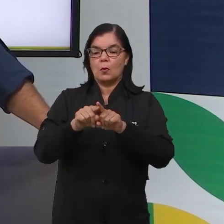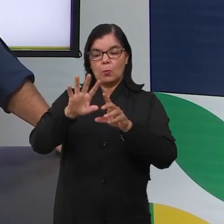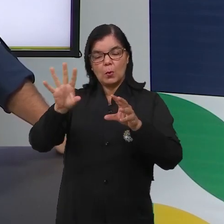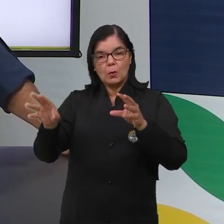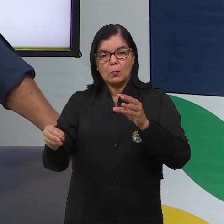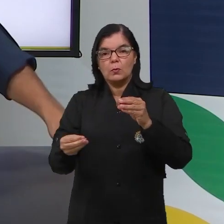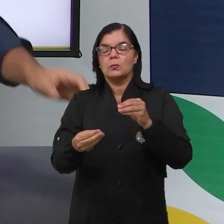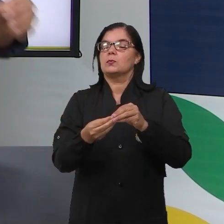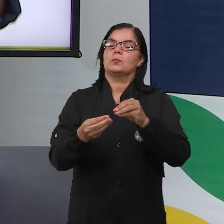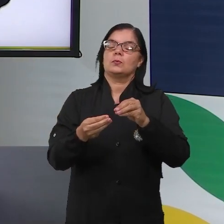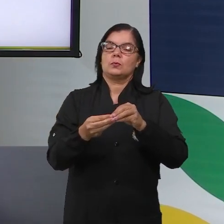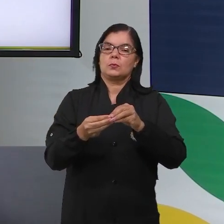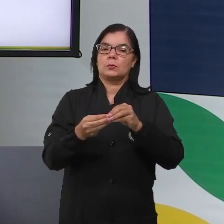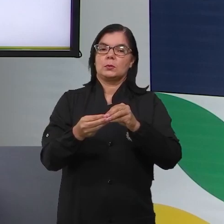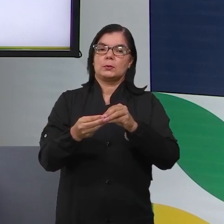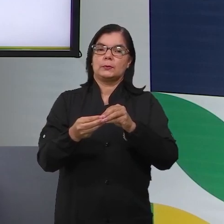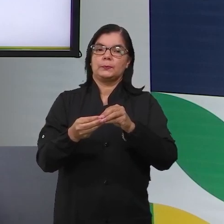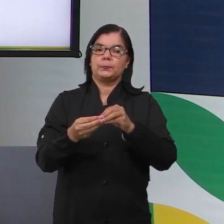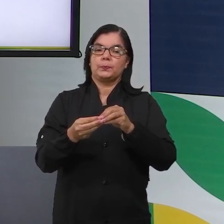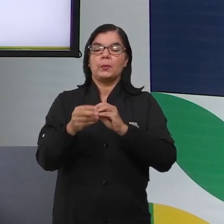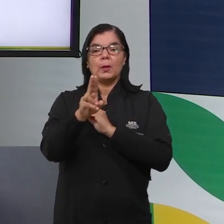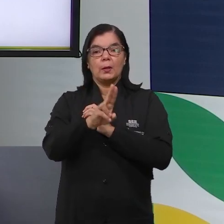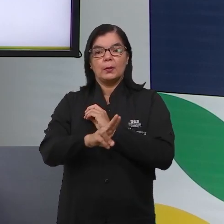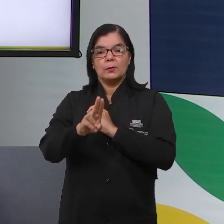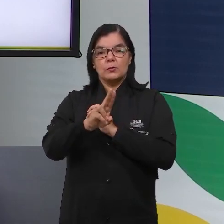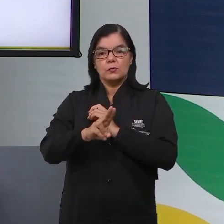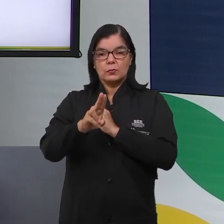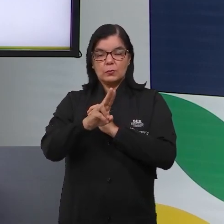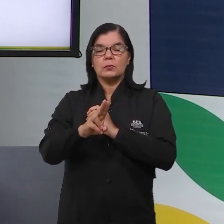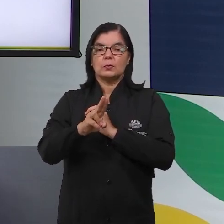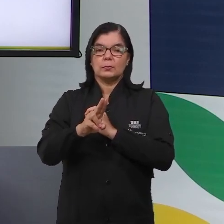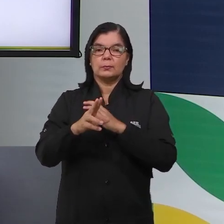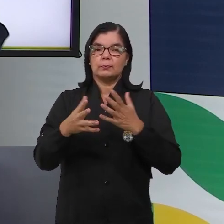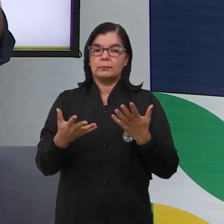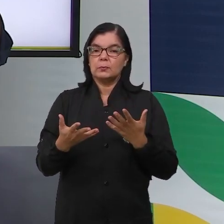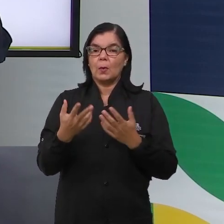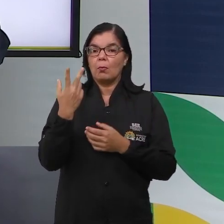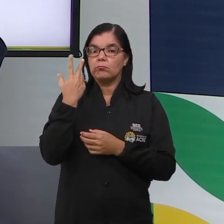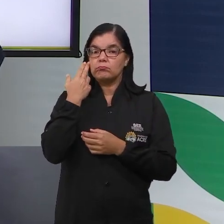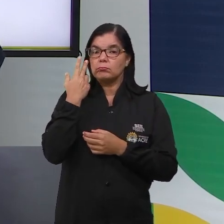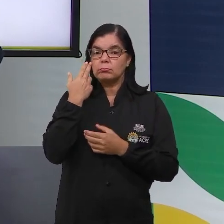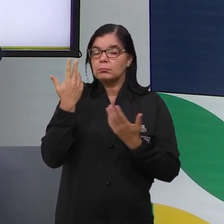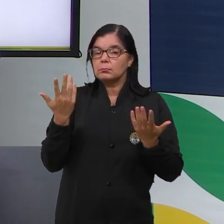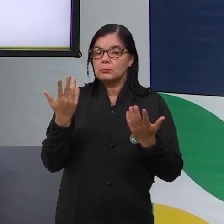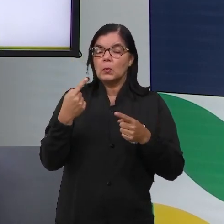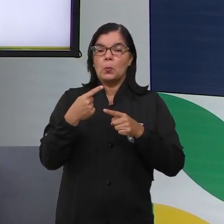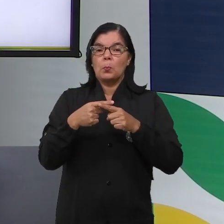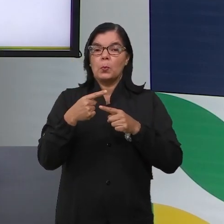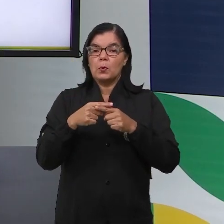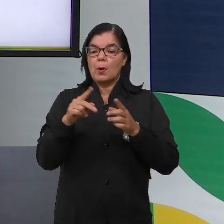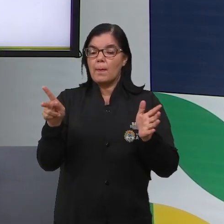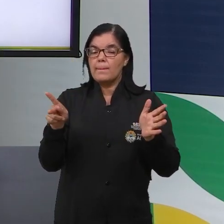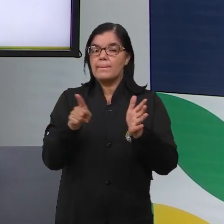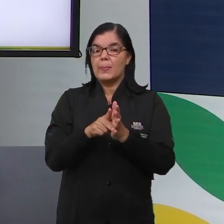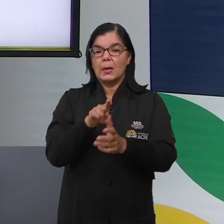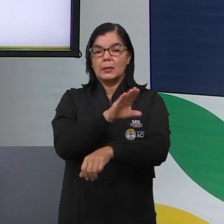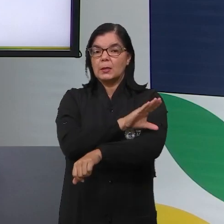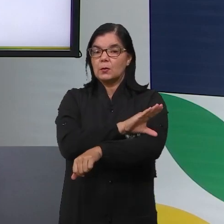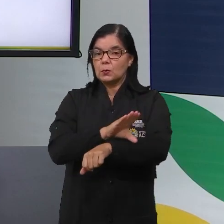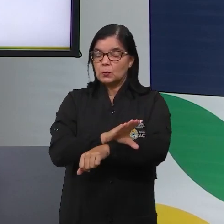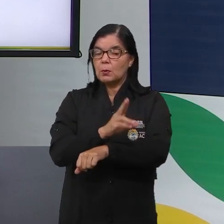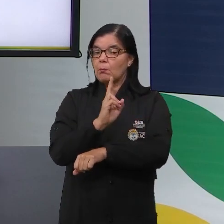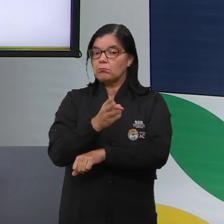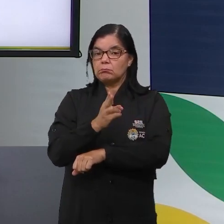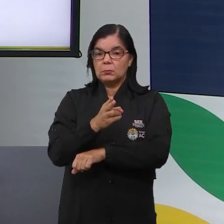inseridas e utilizadas de forma natural, porque elas já vão fazer parte da cultura, mesmo